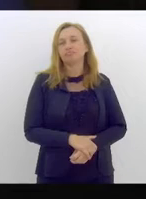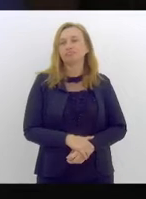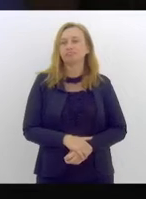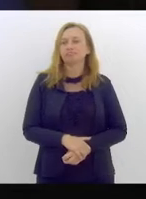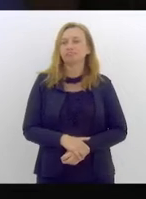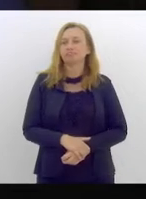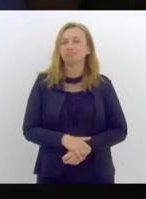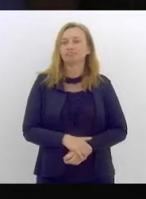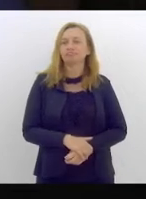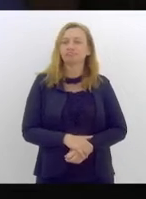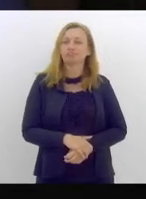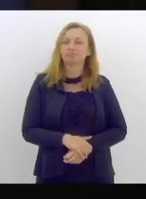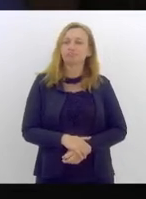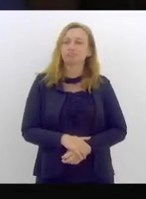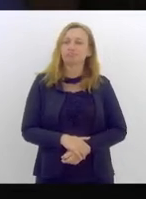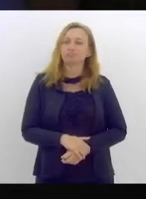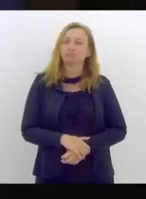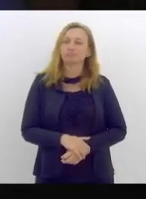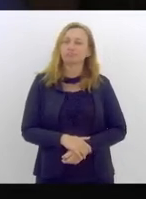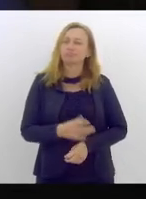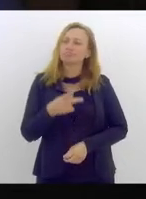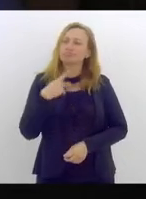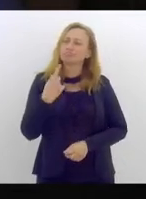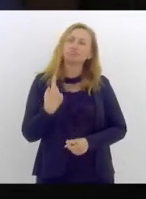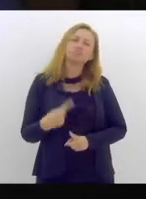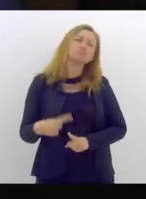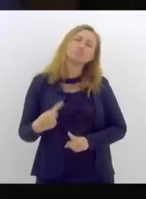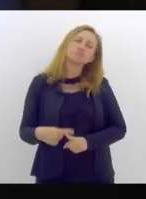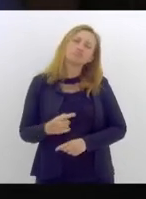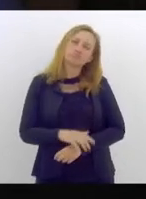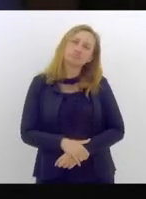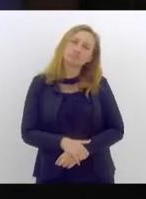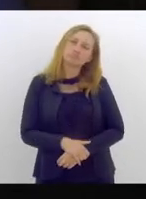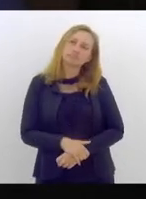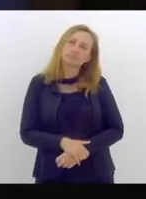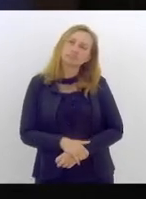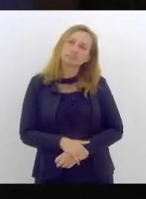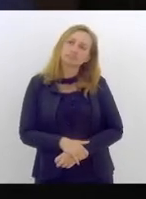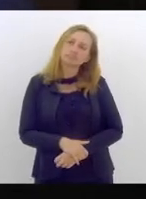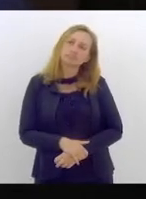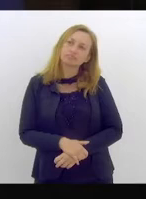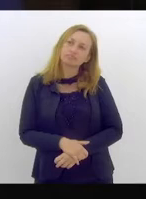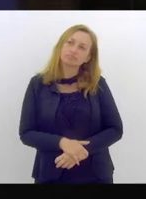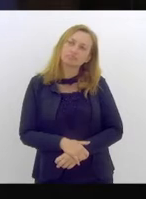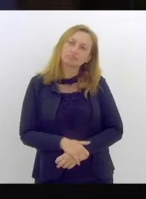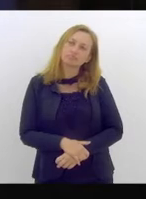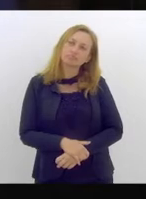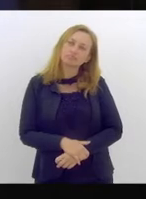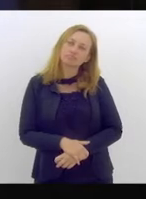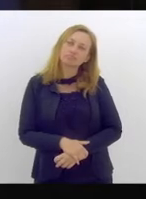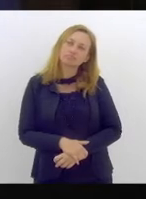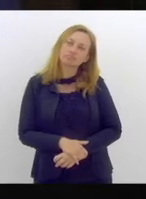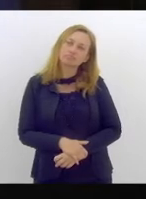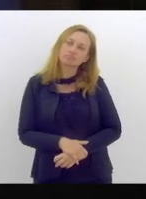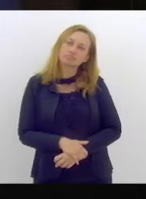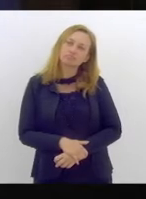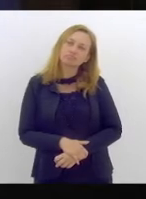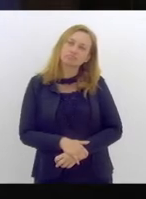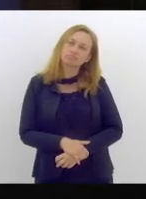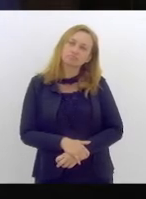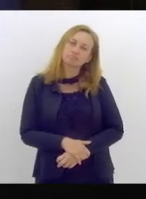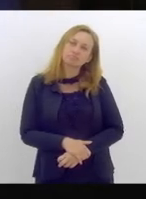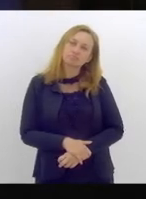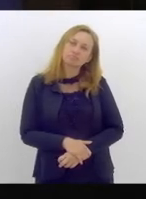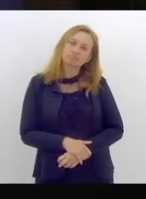eu digo bastante fortalecidas e que sabedor de